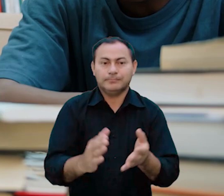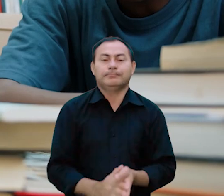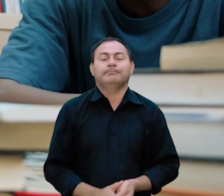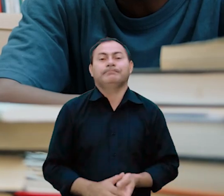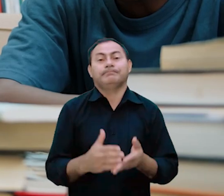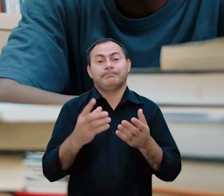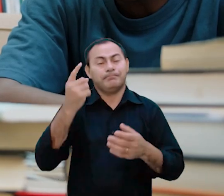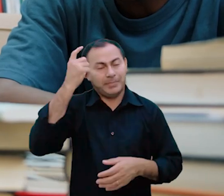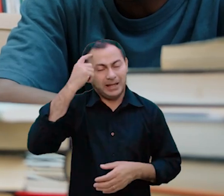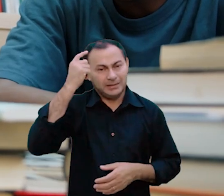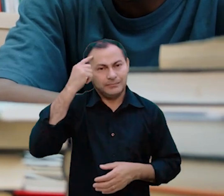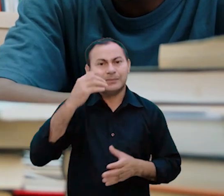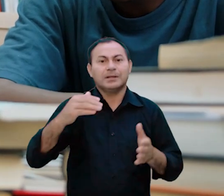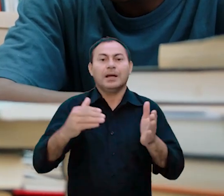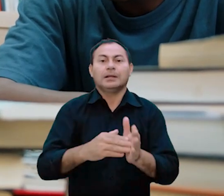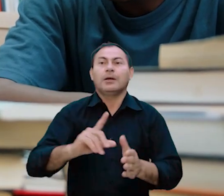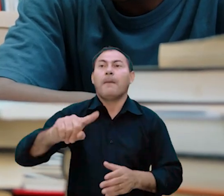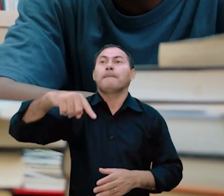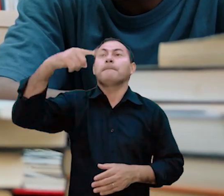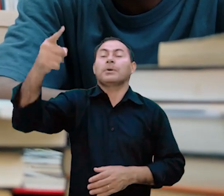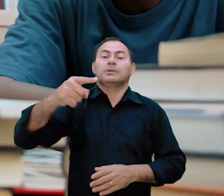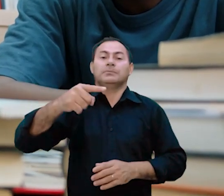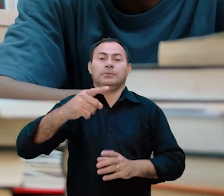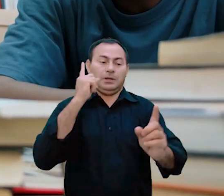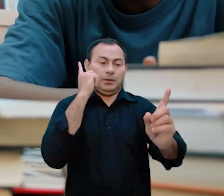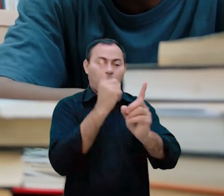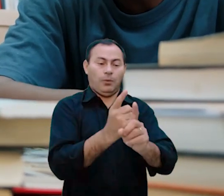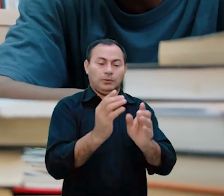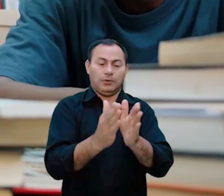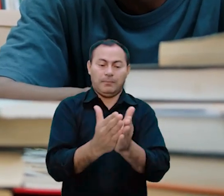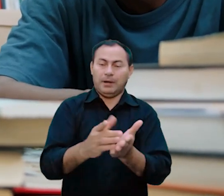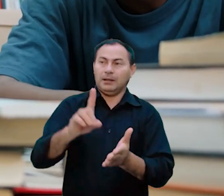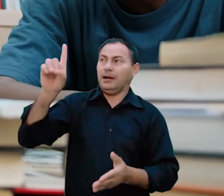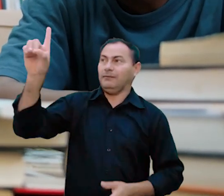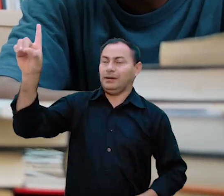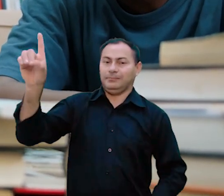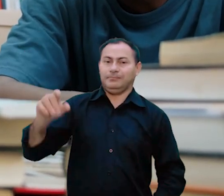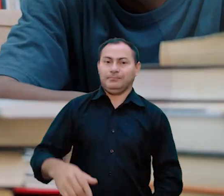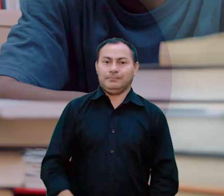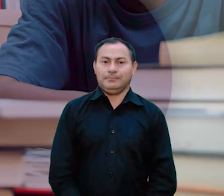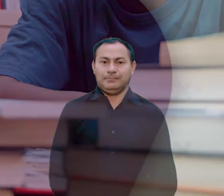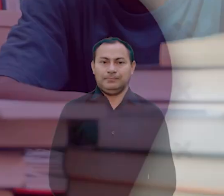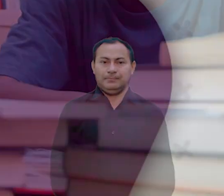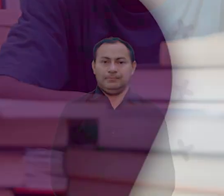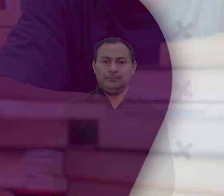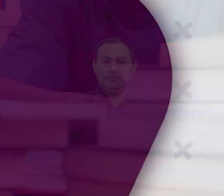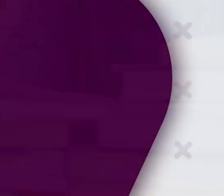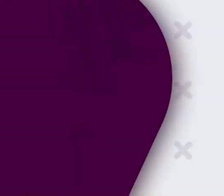hoje. Pense nisso e até o nosso próximo encontro com a palavra.